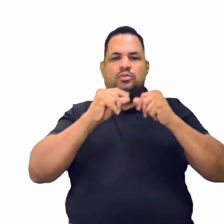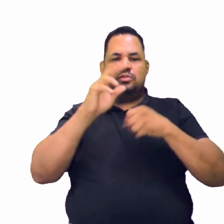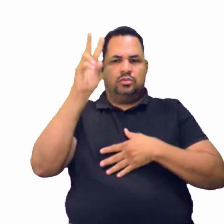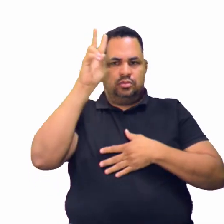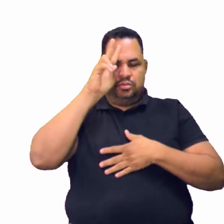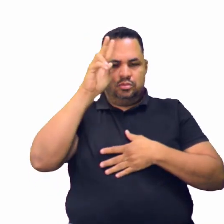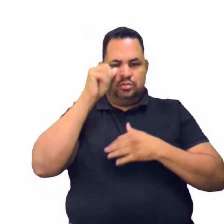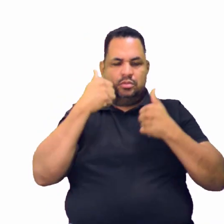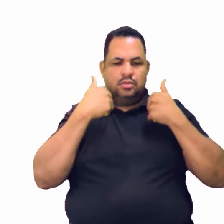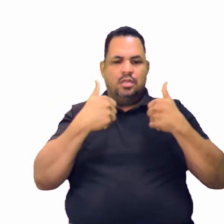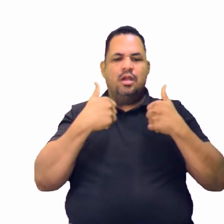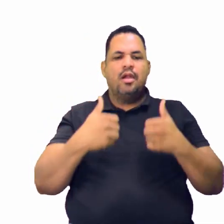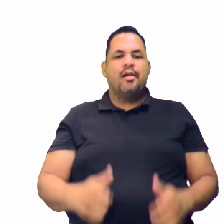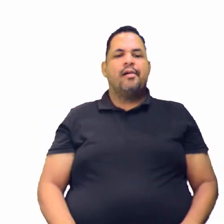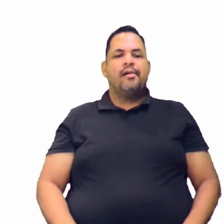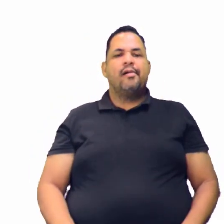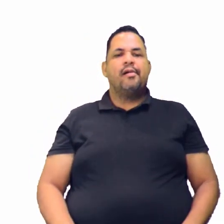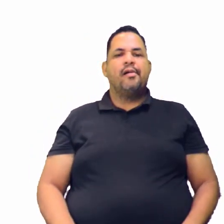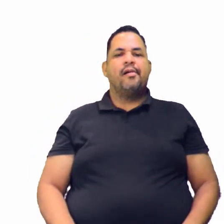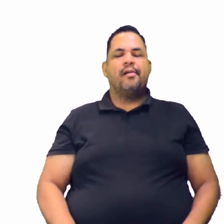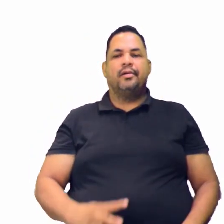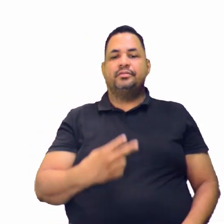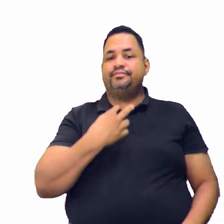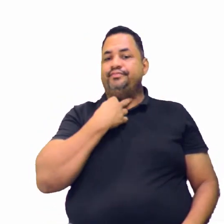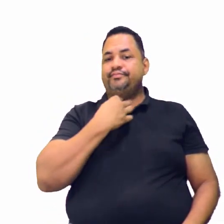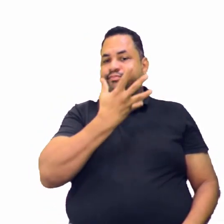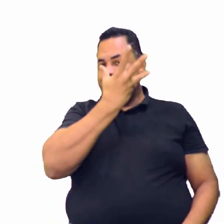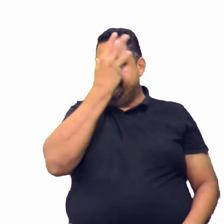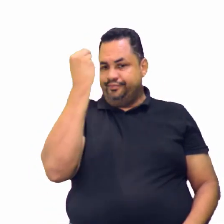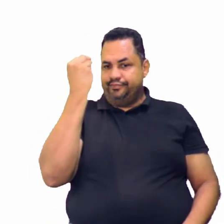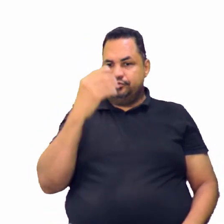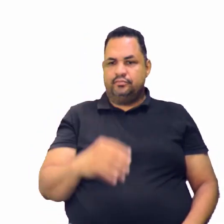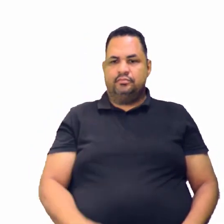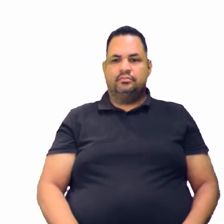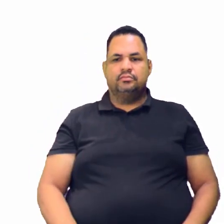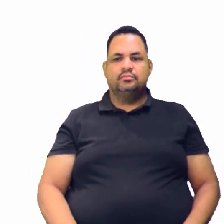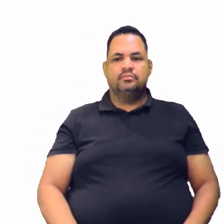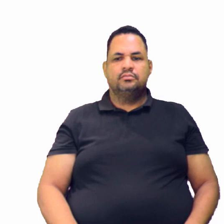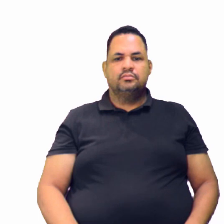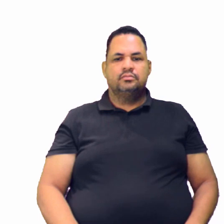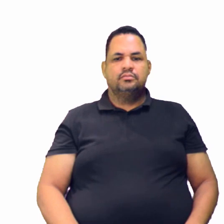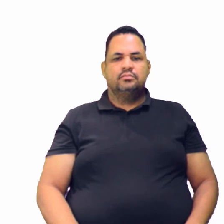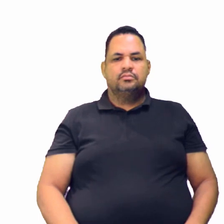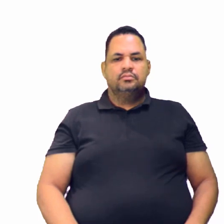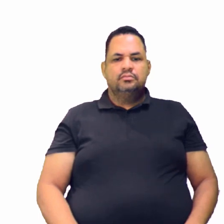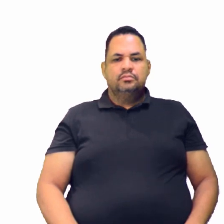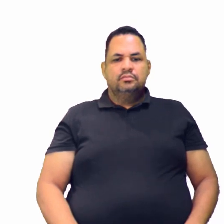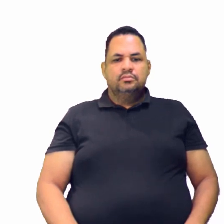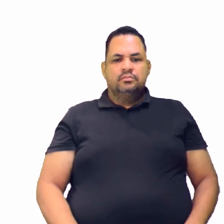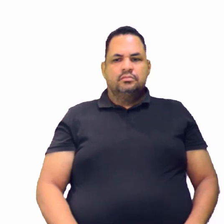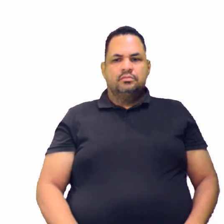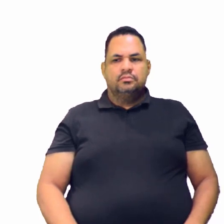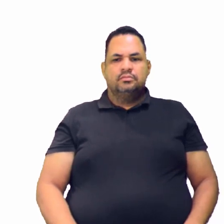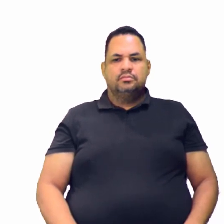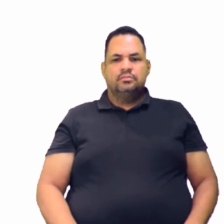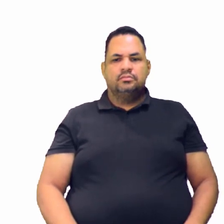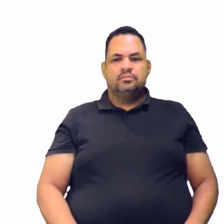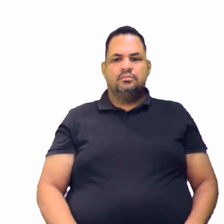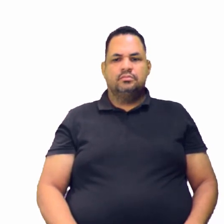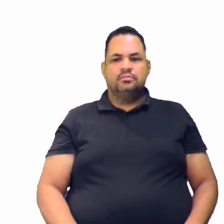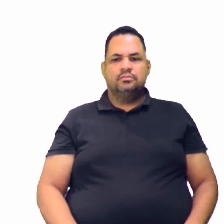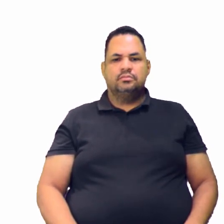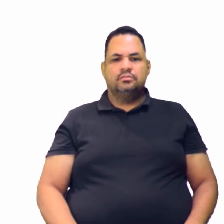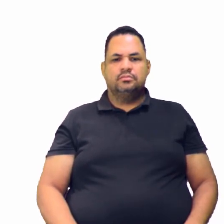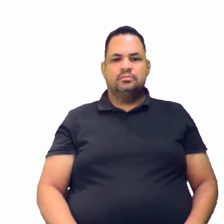história, beleza? Então não esqueça, amadinho, quais são os elementos, né, da narrativa, tá